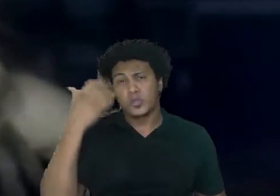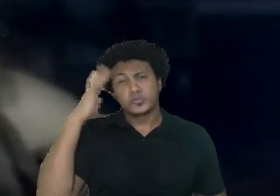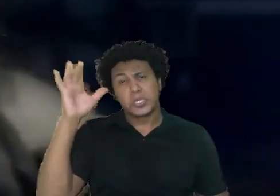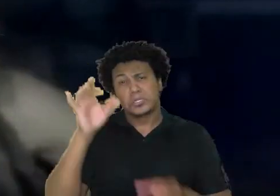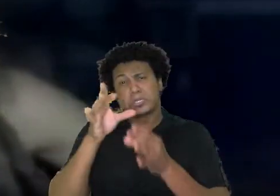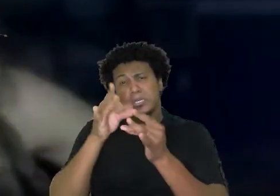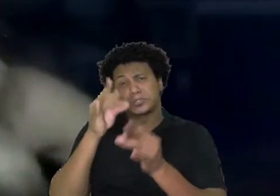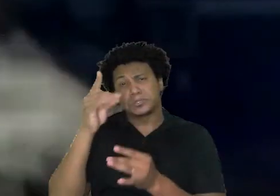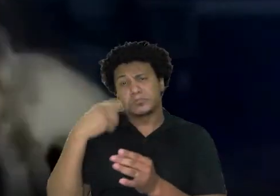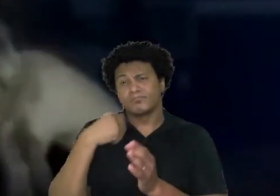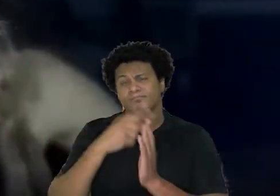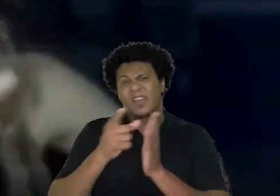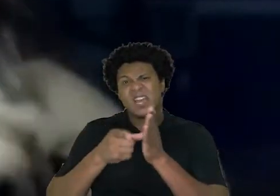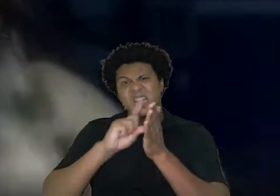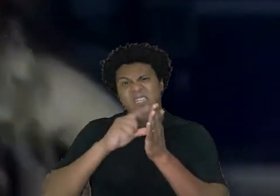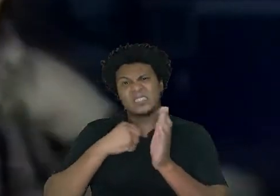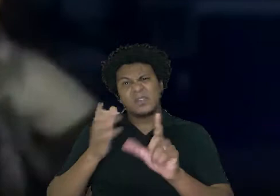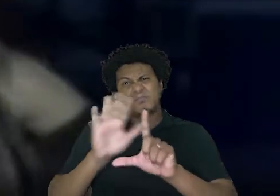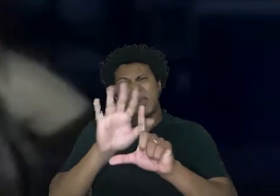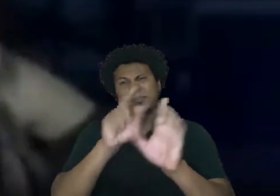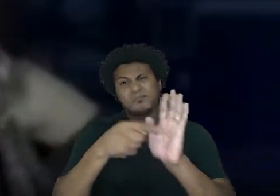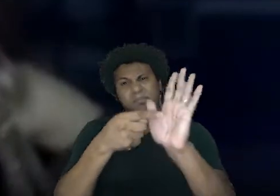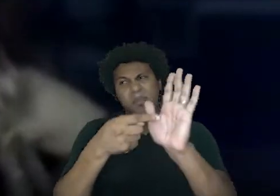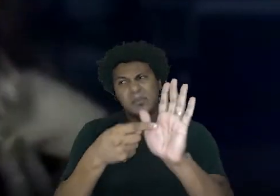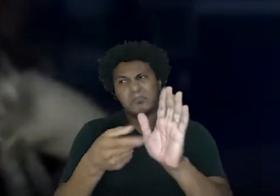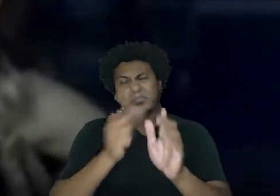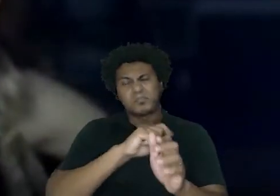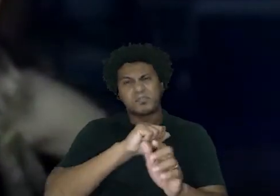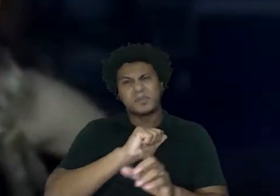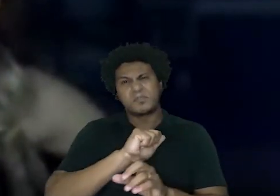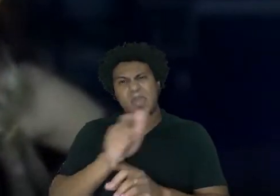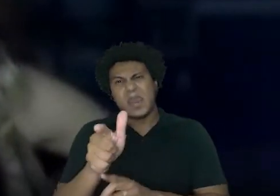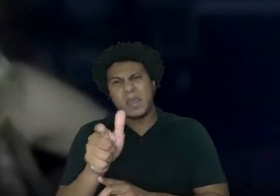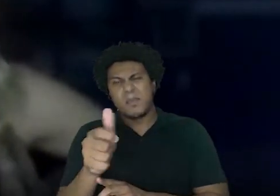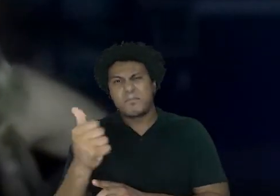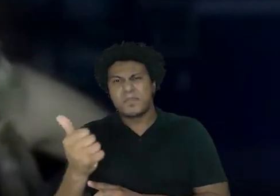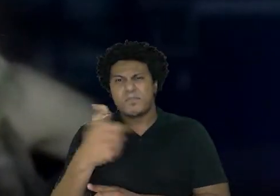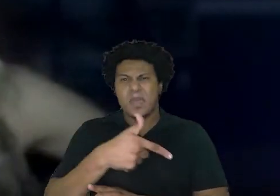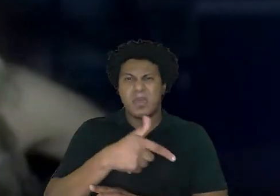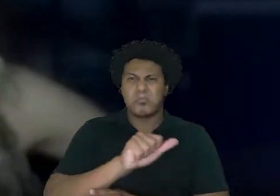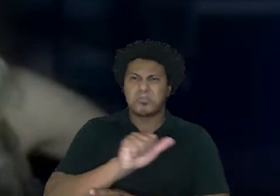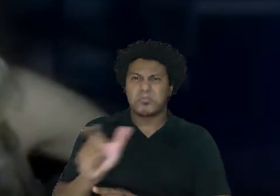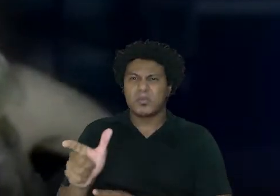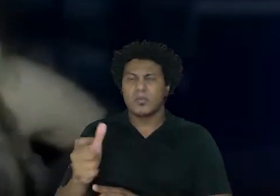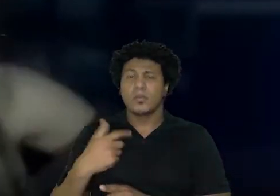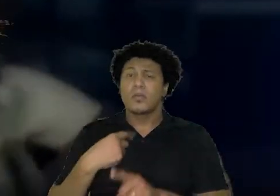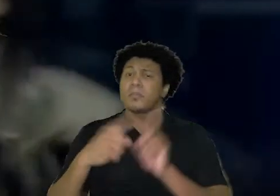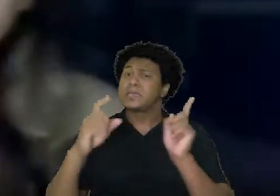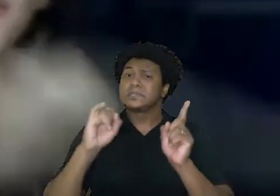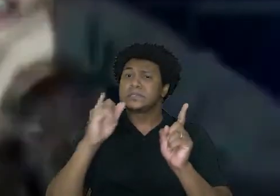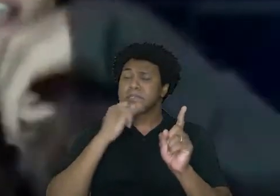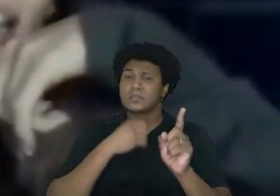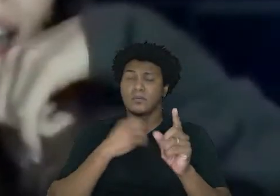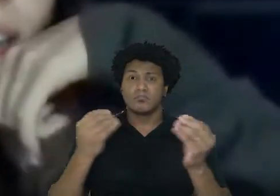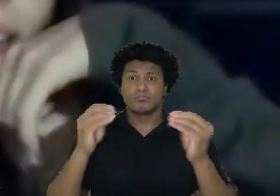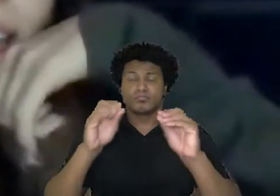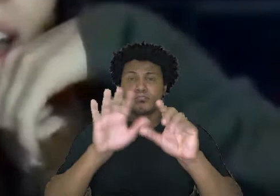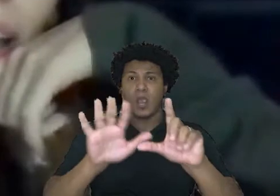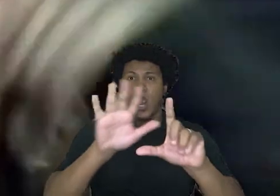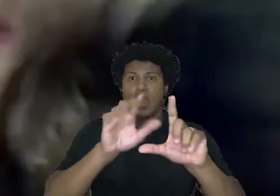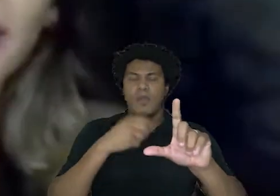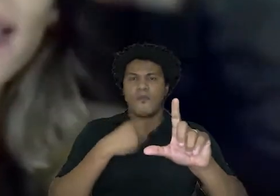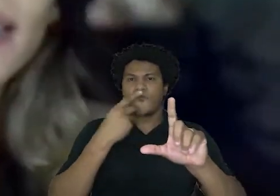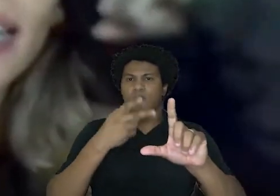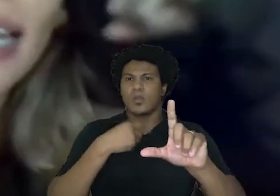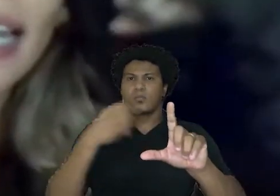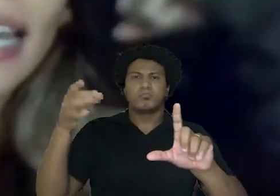olhada aqui nessa descrição. Aí a Estela comentou assim, eu não sei se eu gosto muito de descrição que vem antes da imagem. Aí eu falei, pois é, né?